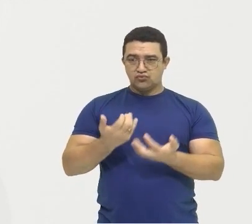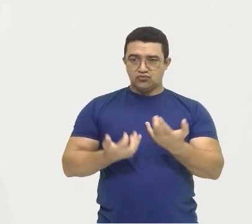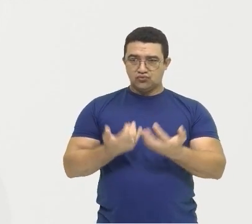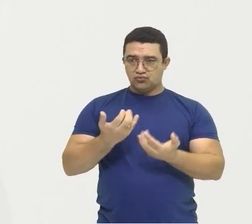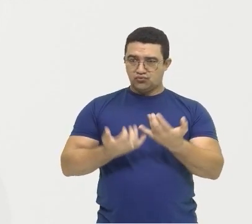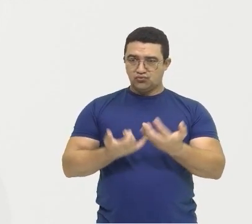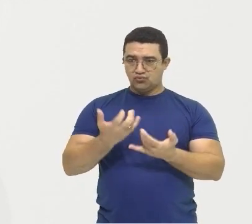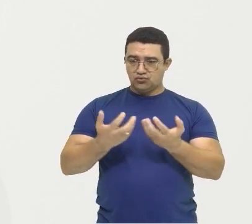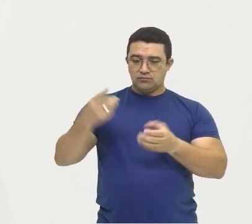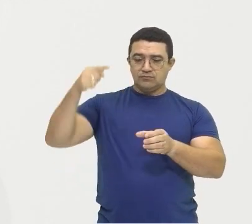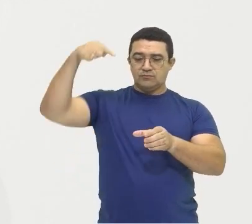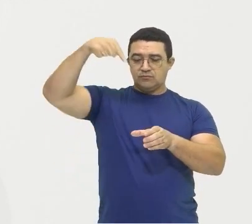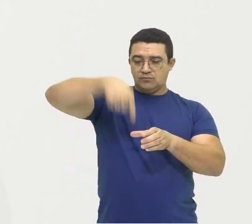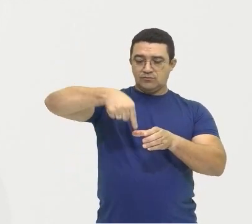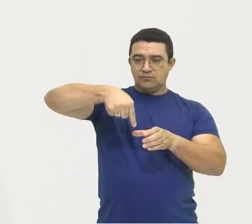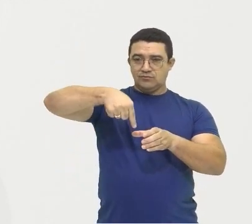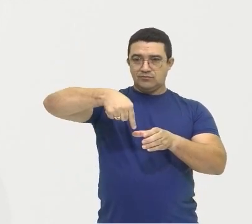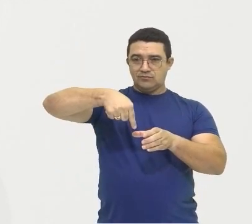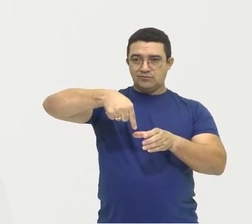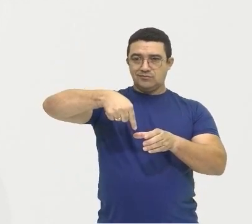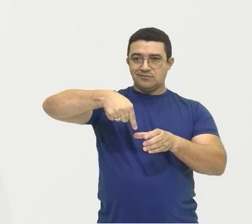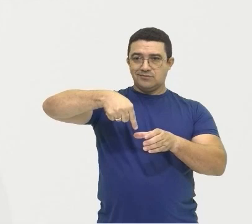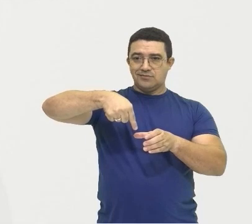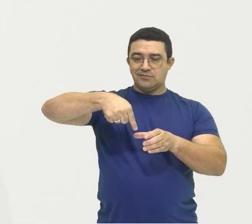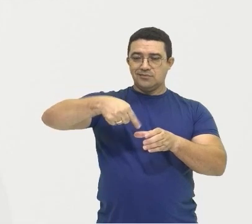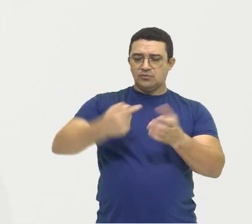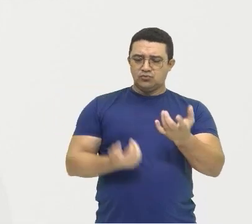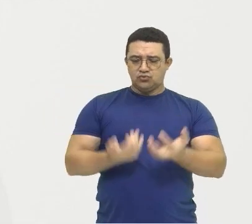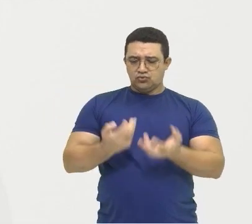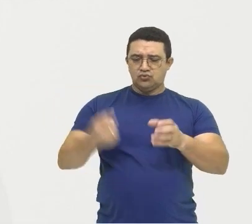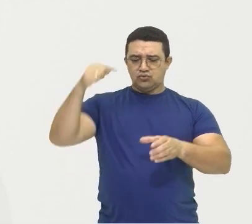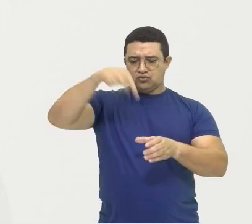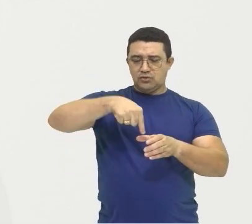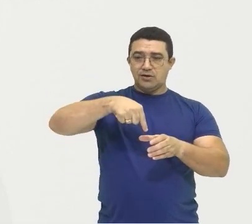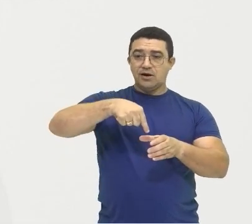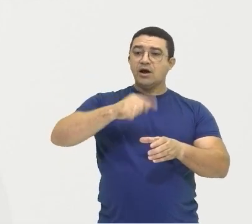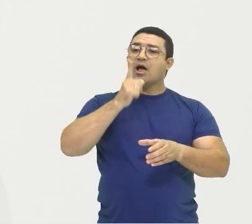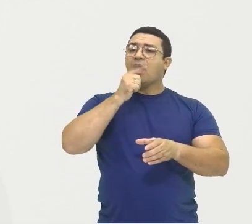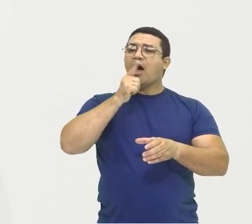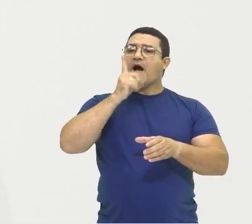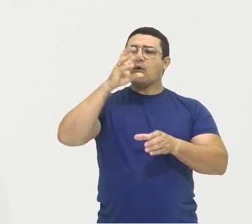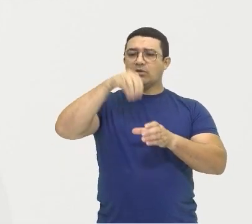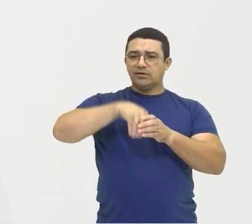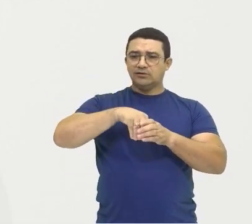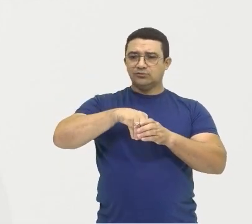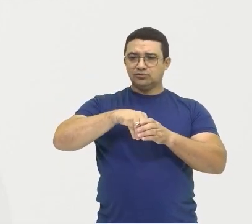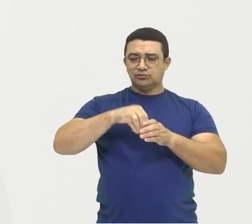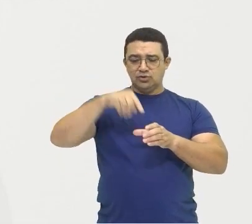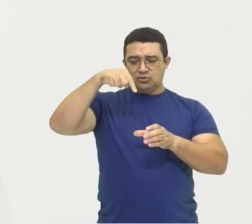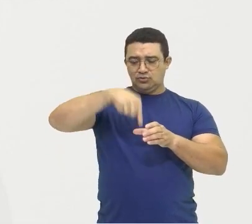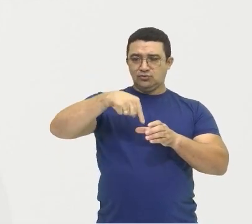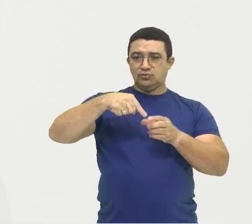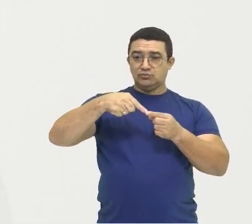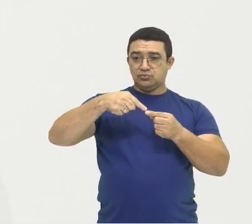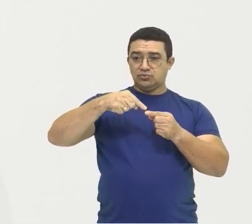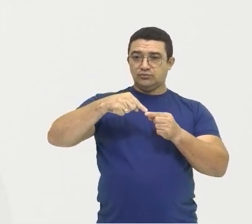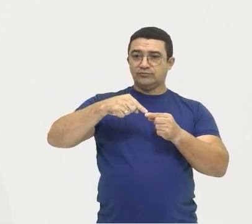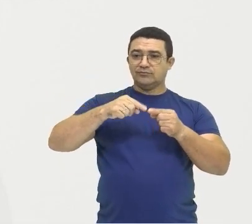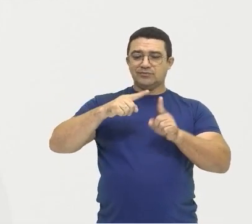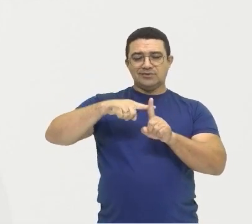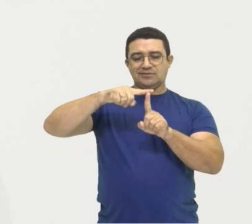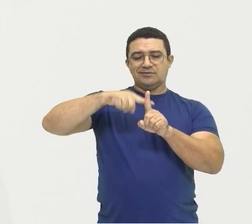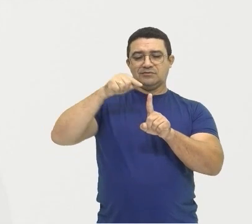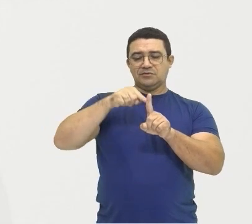termômetro, na água fervente, o líquido que estava dentro do termômetro dilatou, e quando